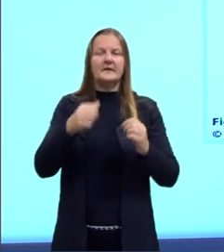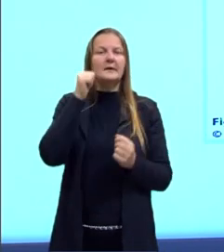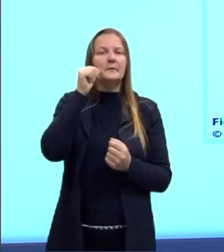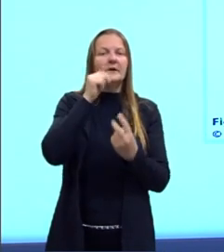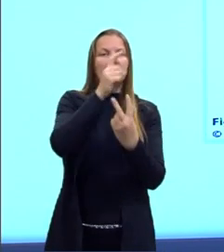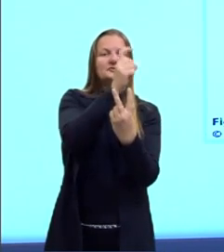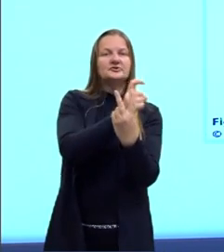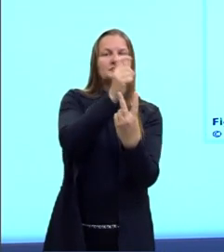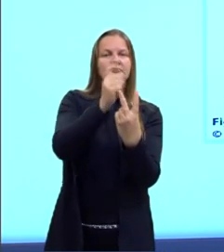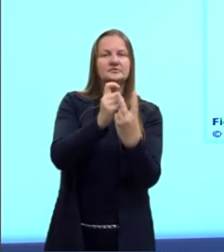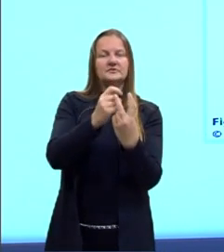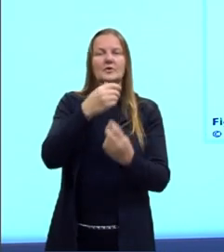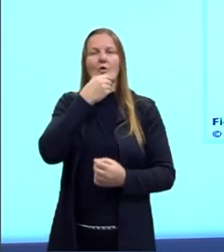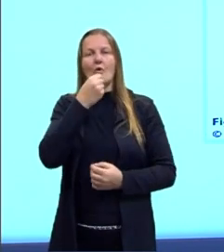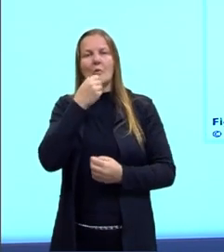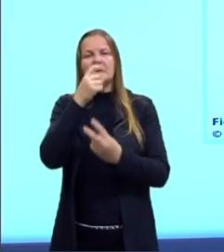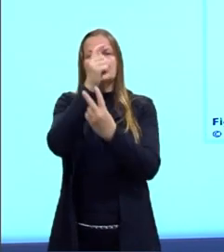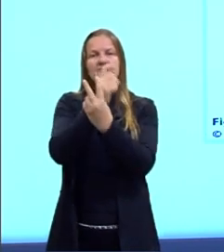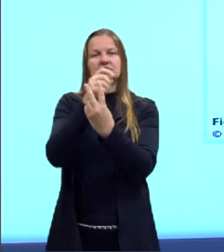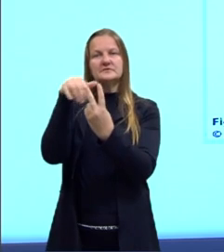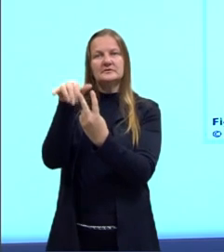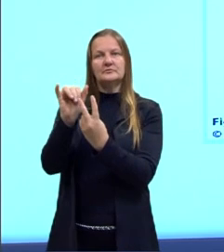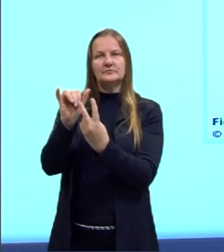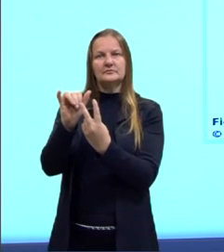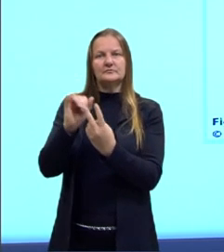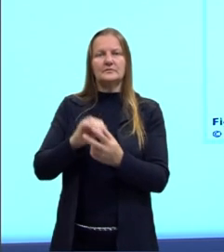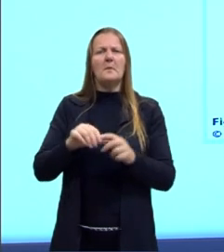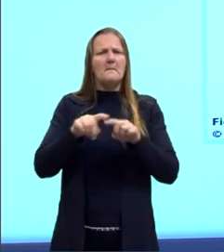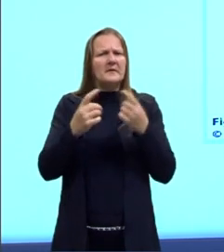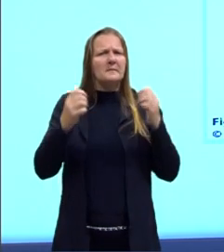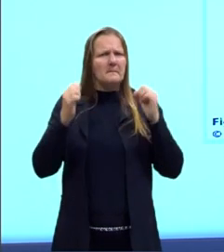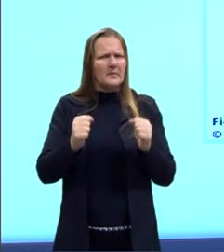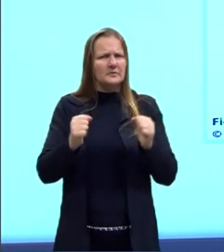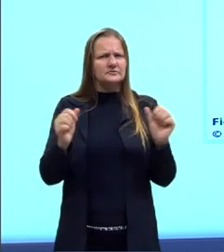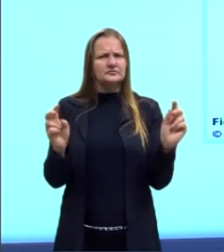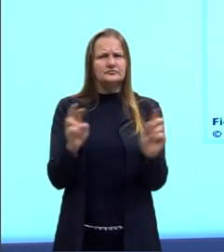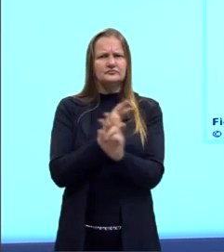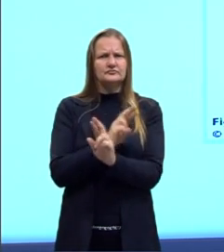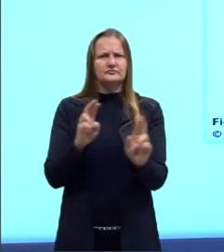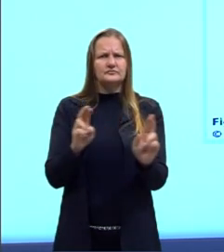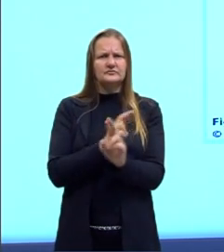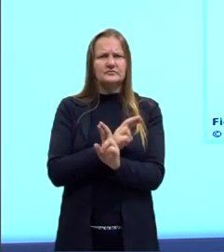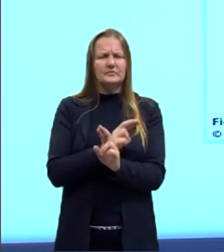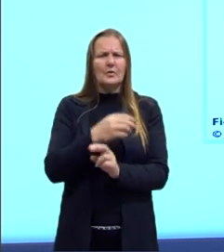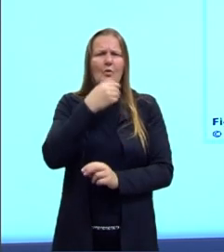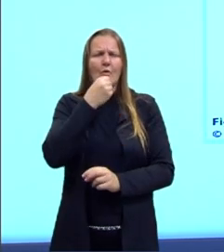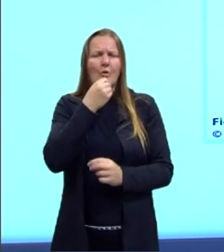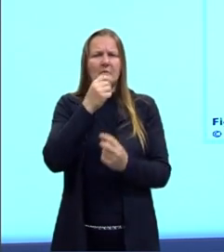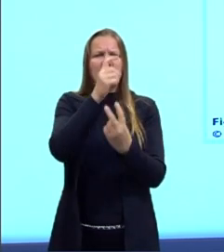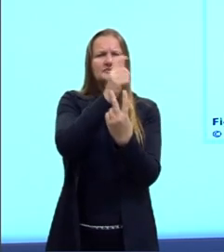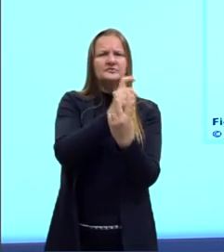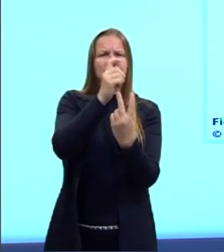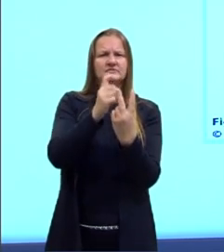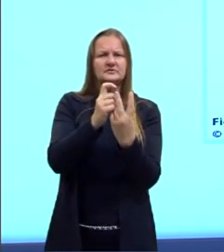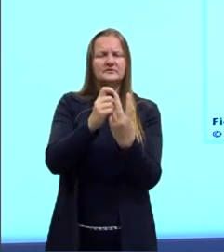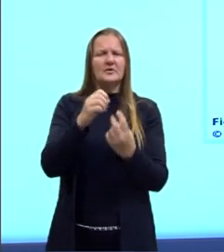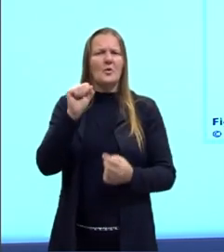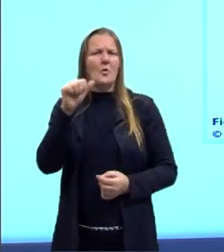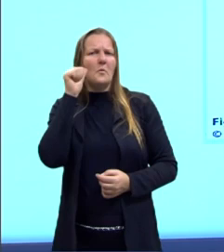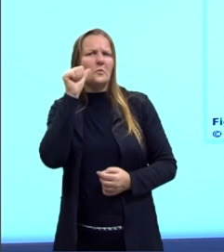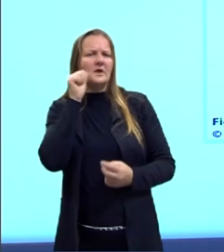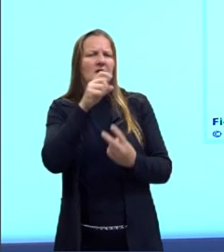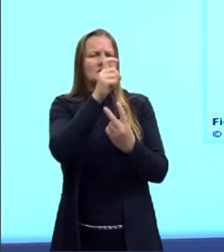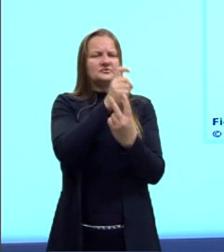é XX eu amei XY Mas pode então homens e XX ou uma mulher